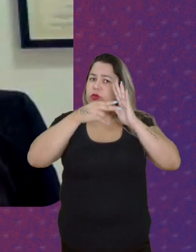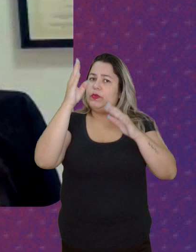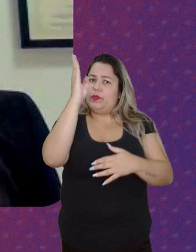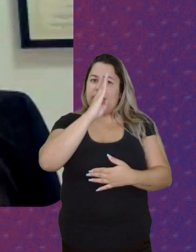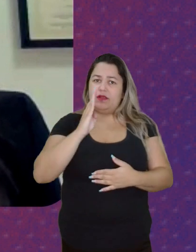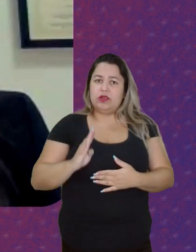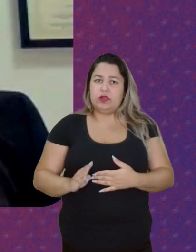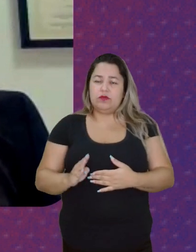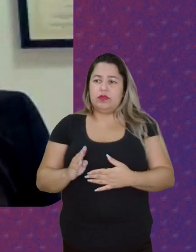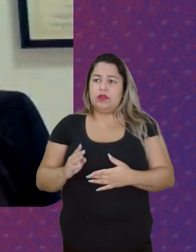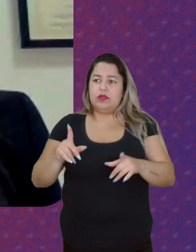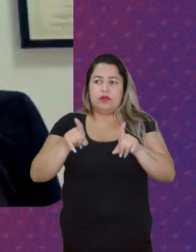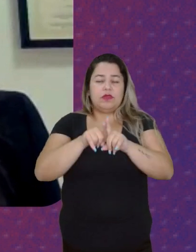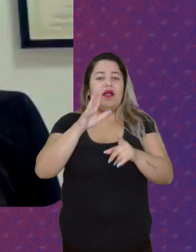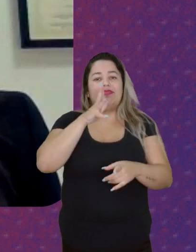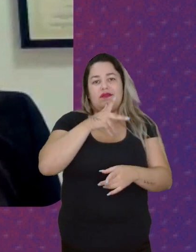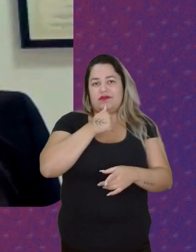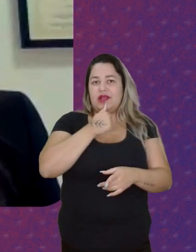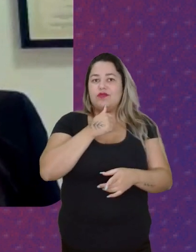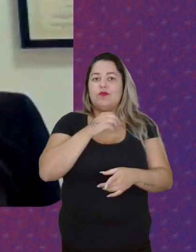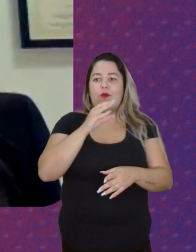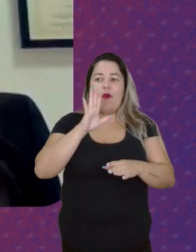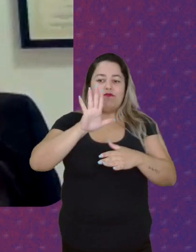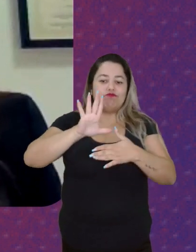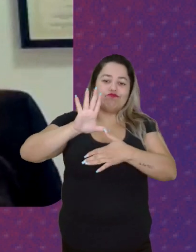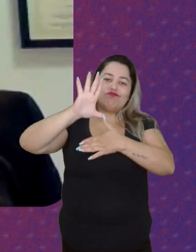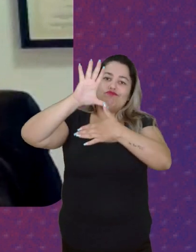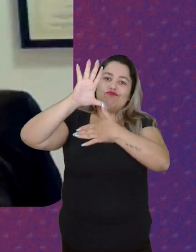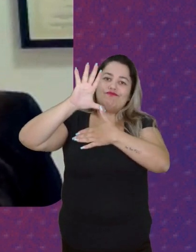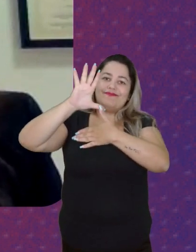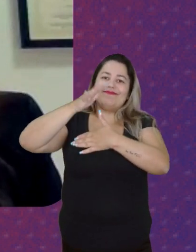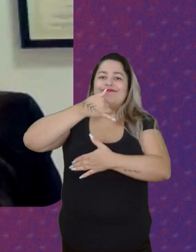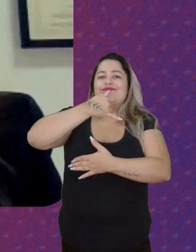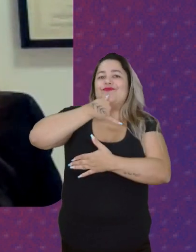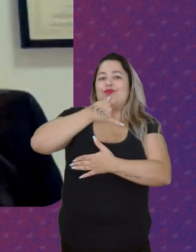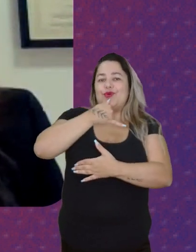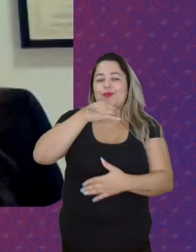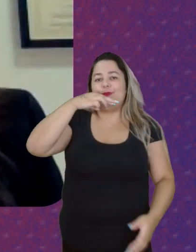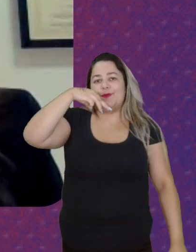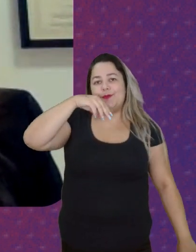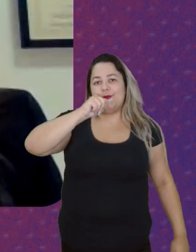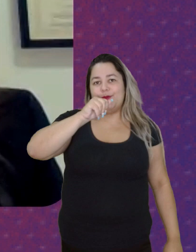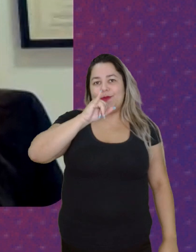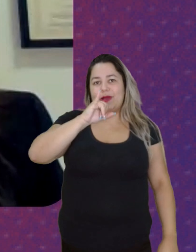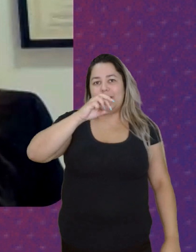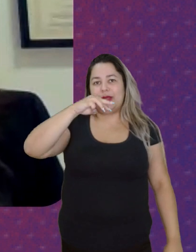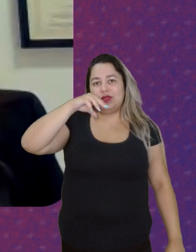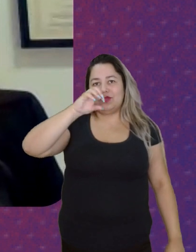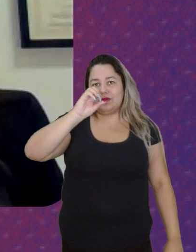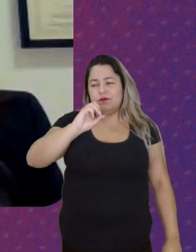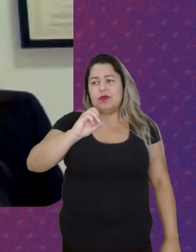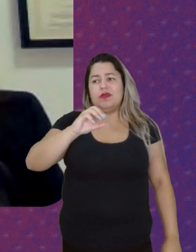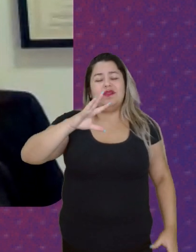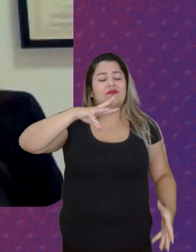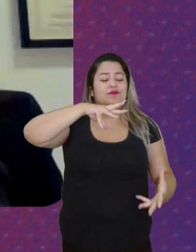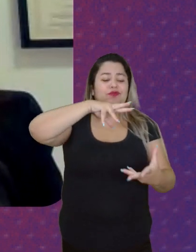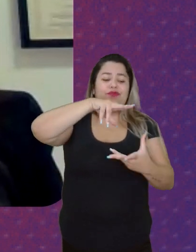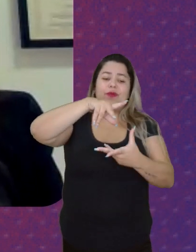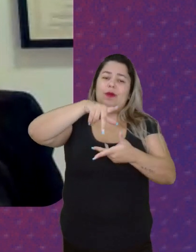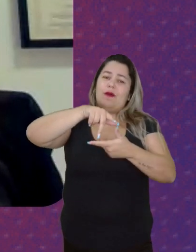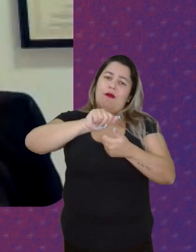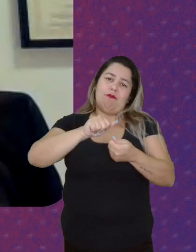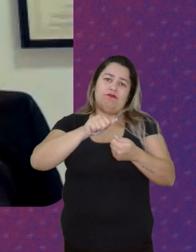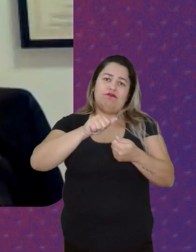está atrasado com relação aos outros países do Ocidente. Infelizmente, né, o machismo, ele é mundial, né, é uma